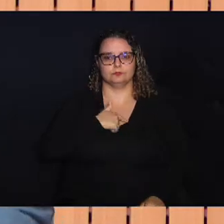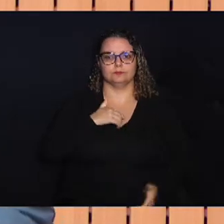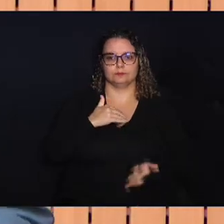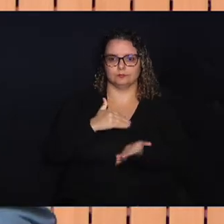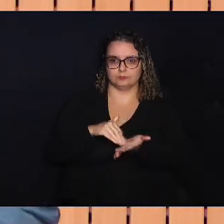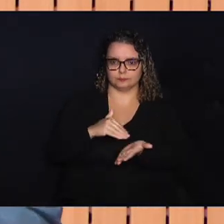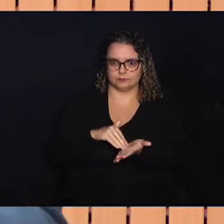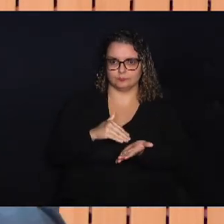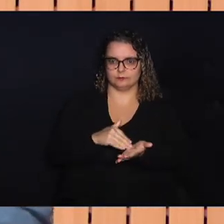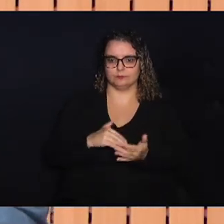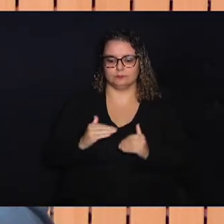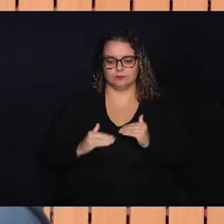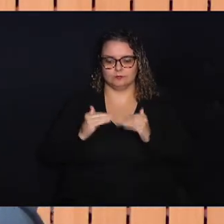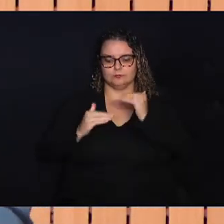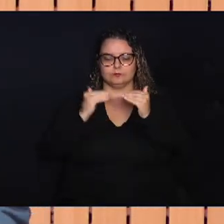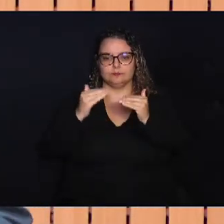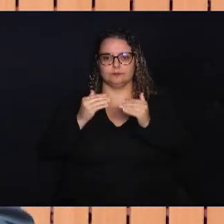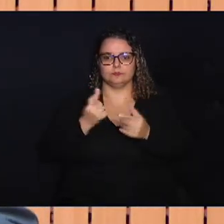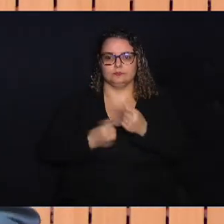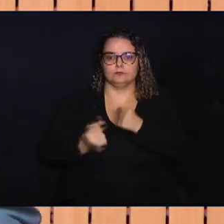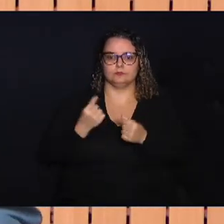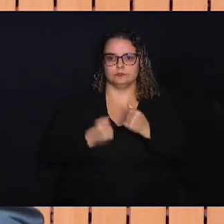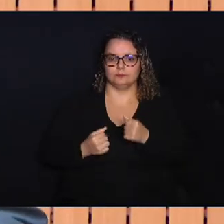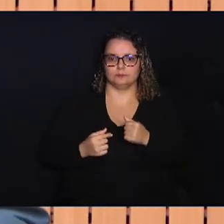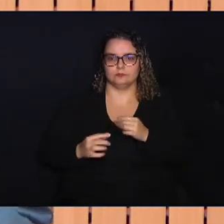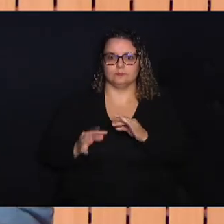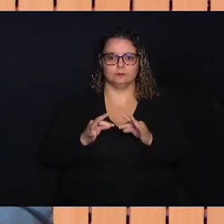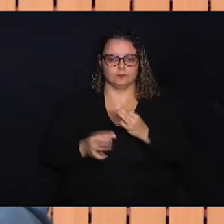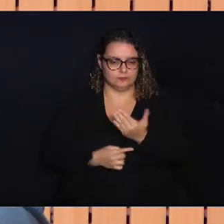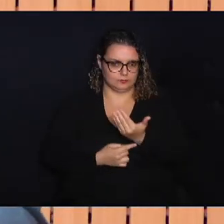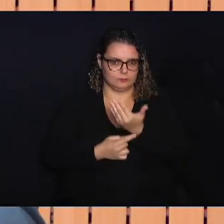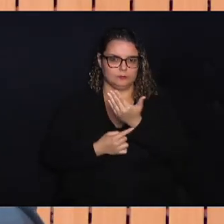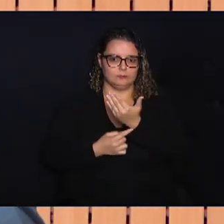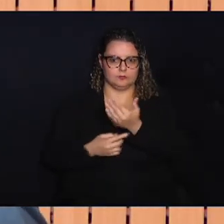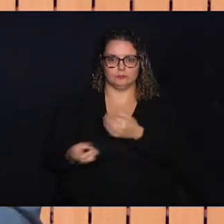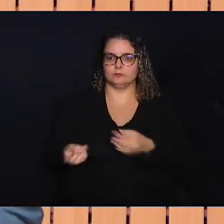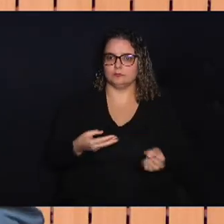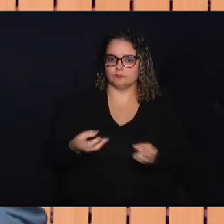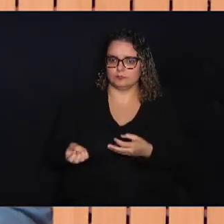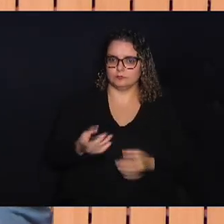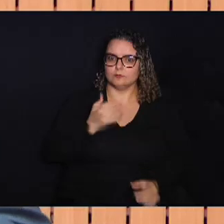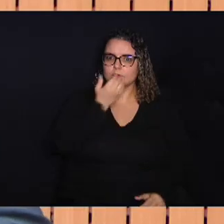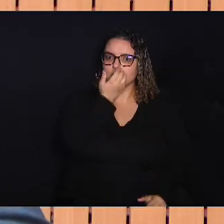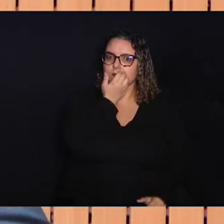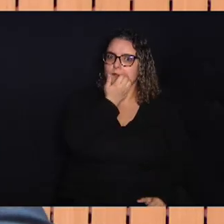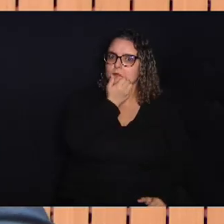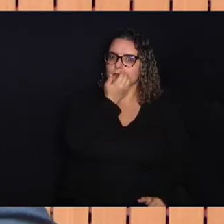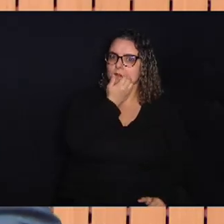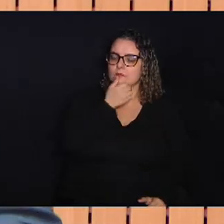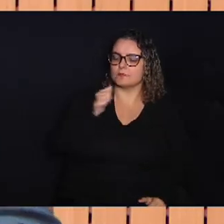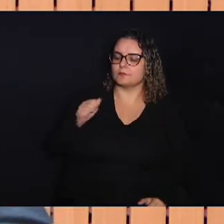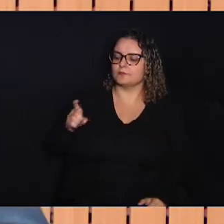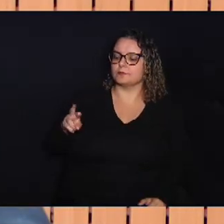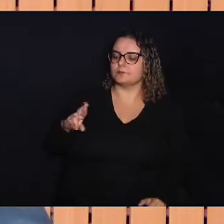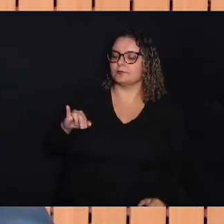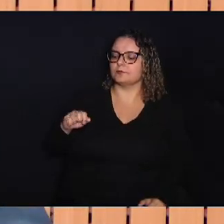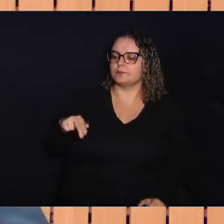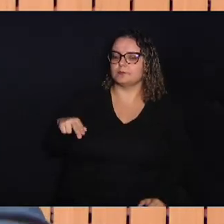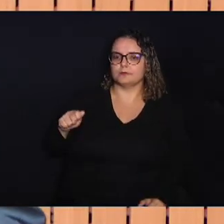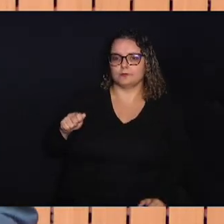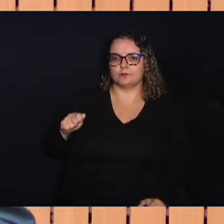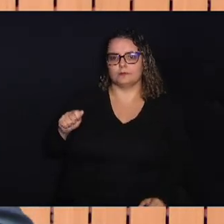secretária de Desenvolvimento Econômico e Tecnologia e Inovação, a Adriana Flossi,